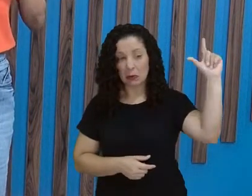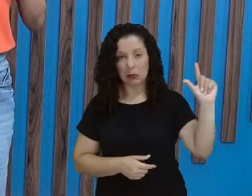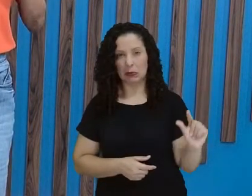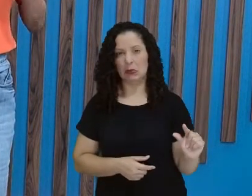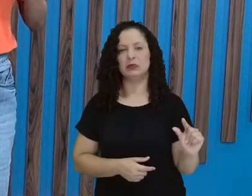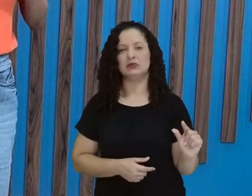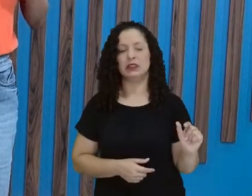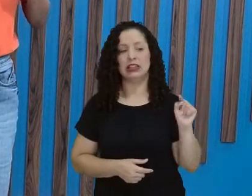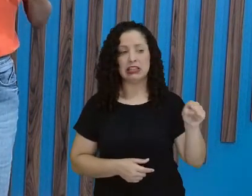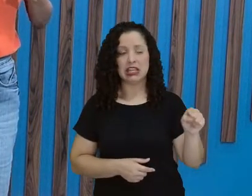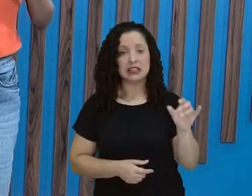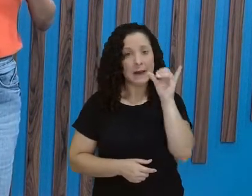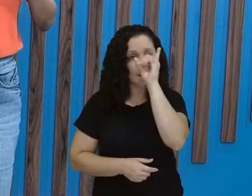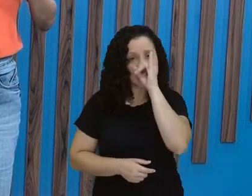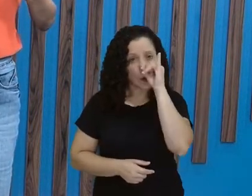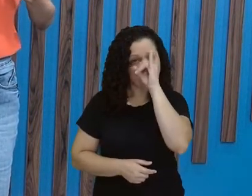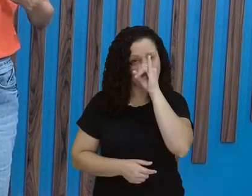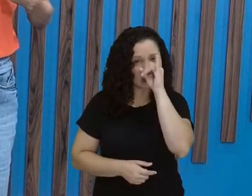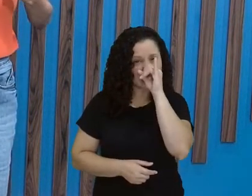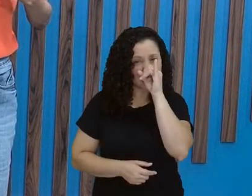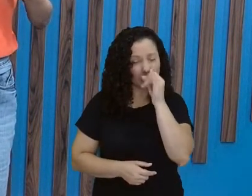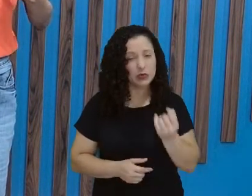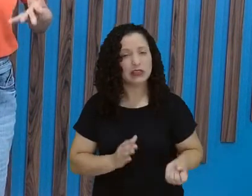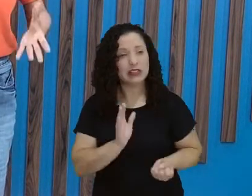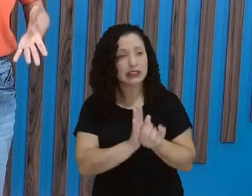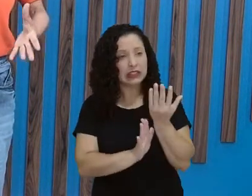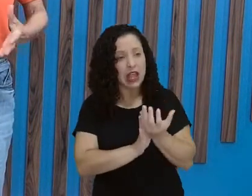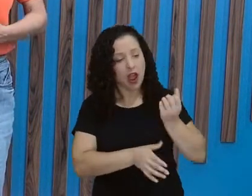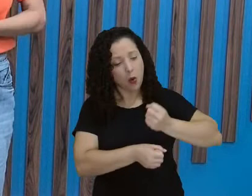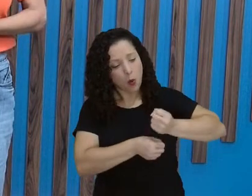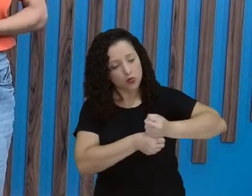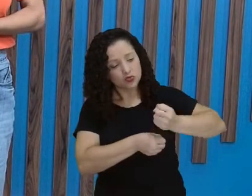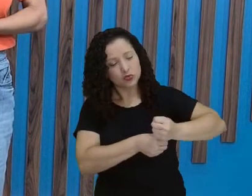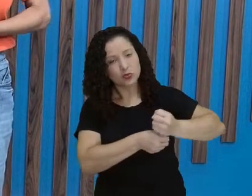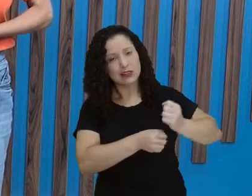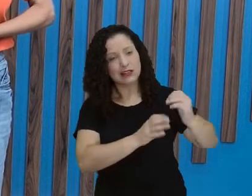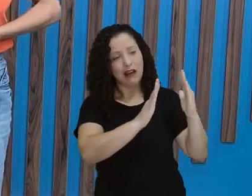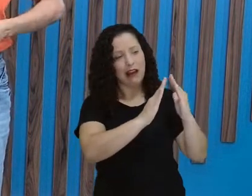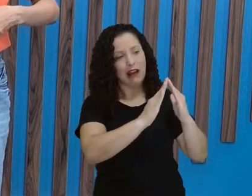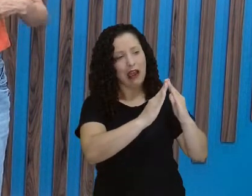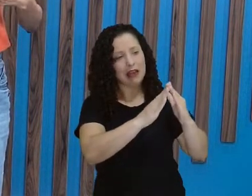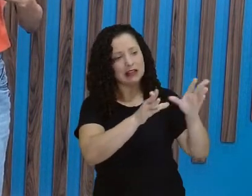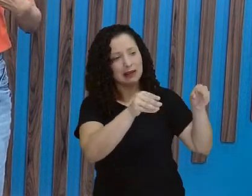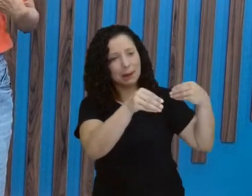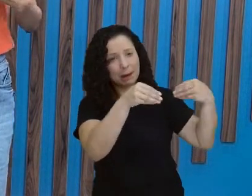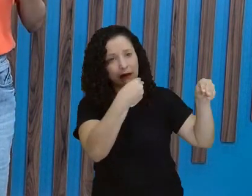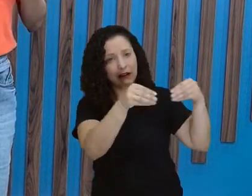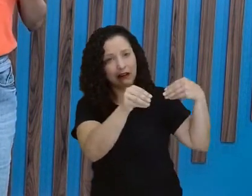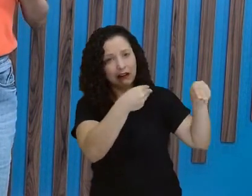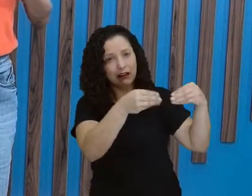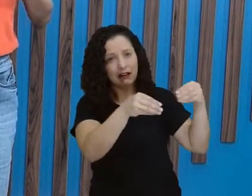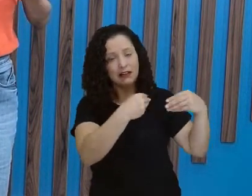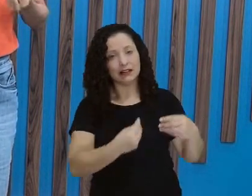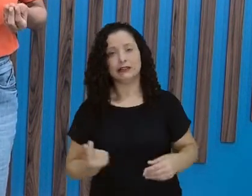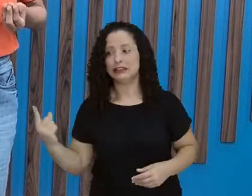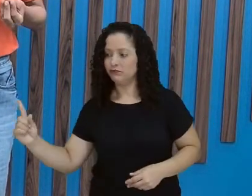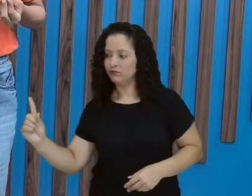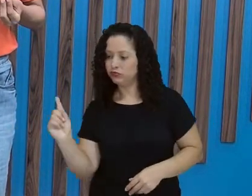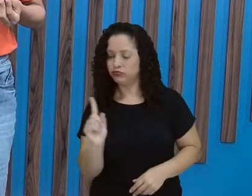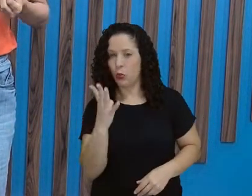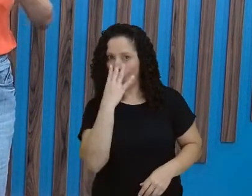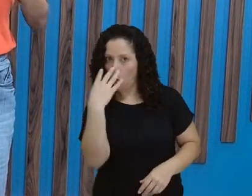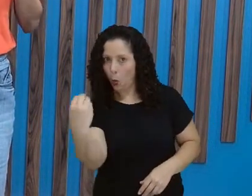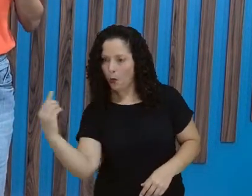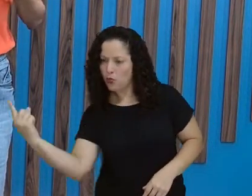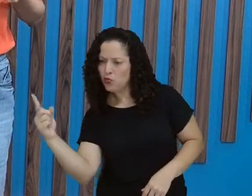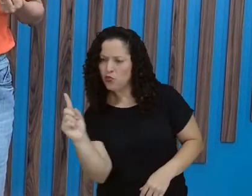esse porquinho resolveu fazer a casa dele de palha. Vê só, criança. E o lobo foi pedir uma xícara de